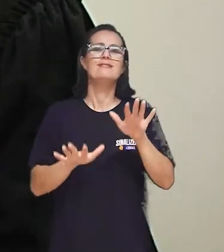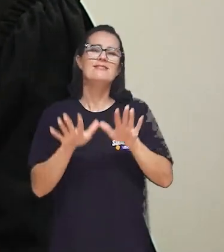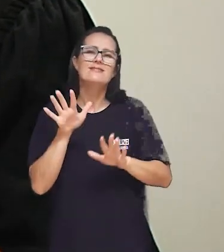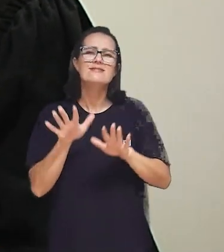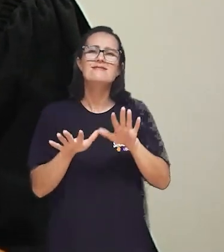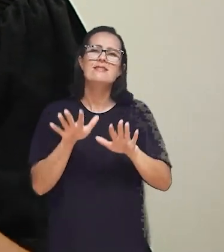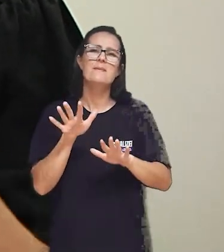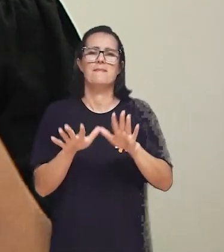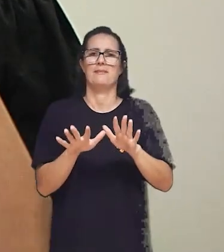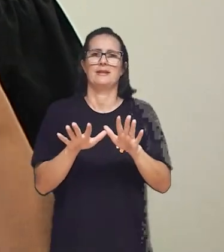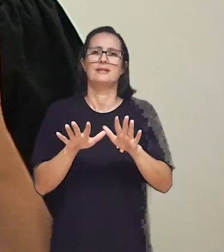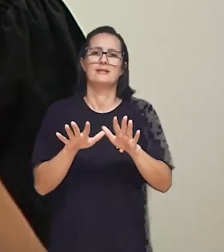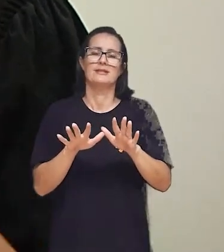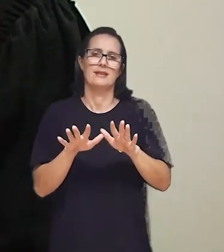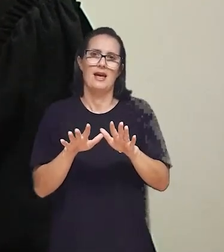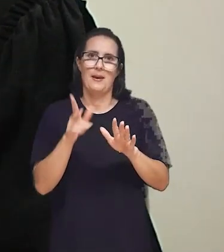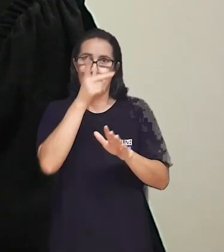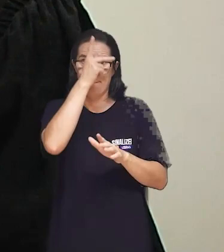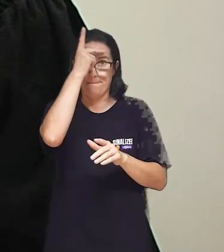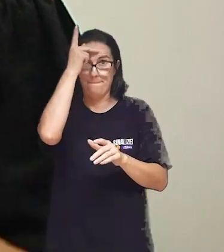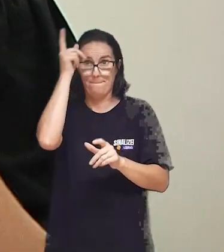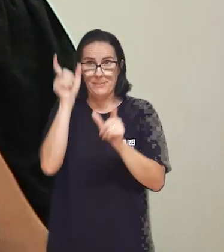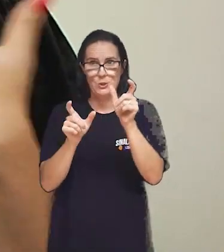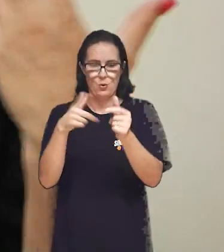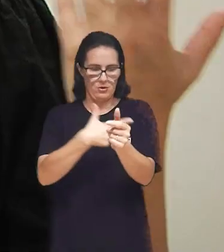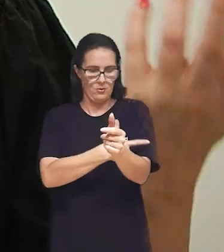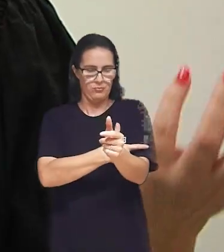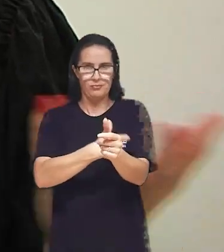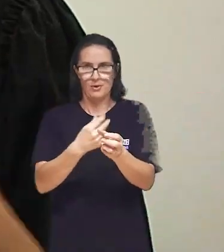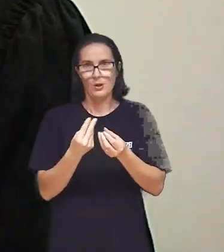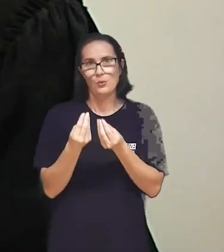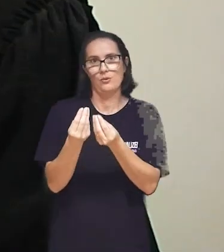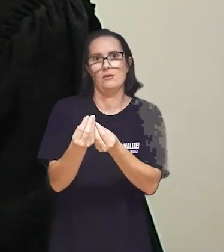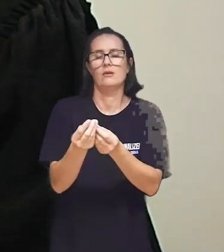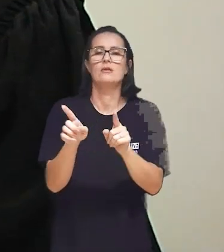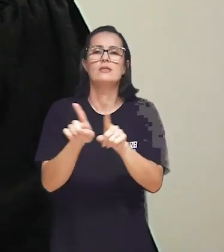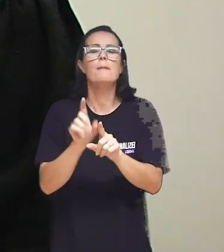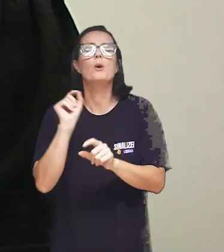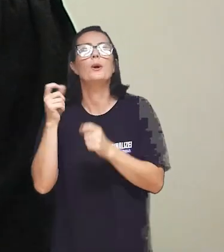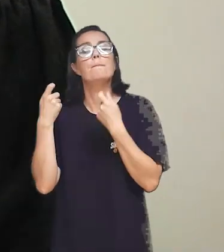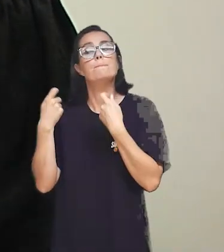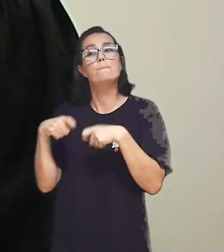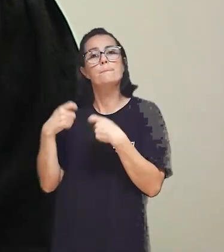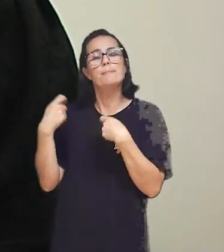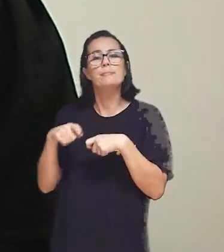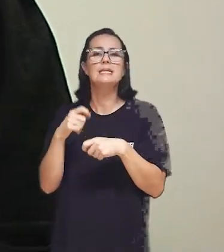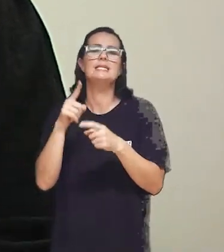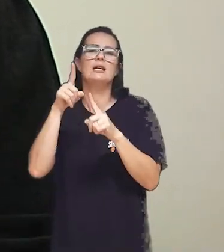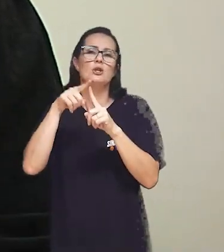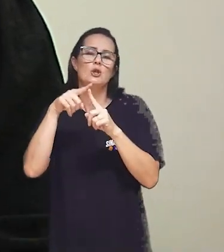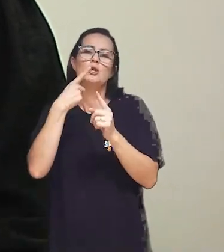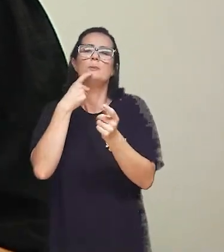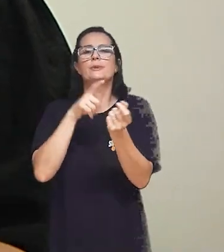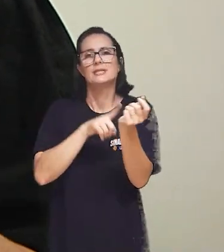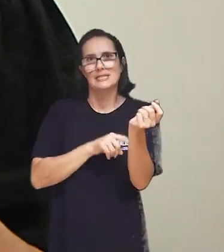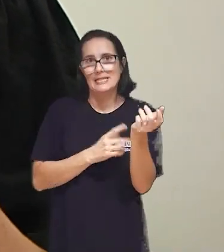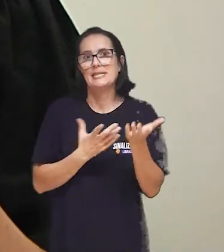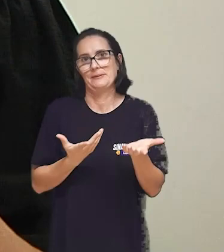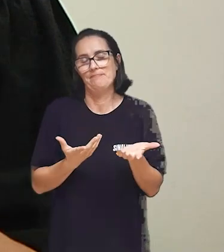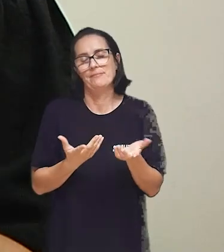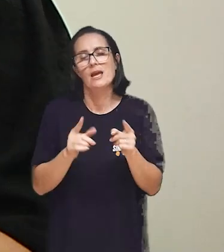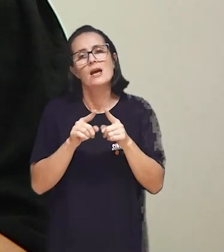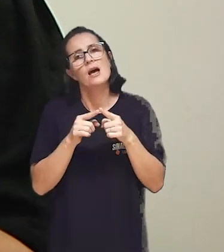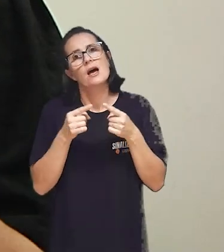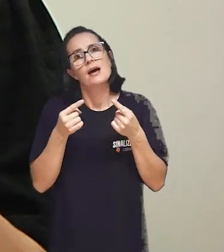isso depende muito tanto da doação de sangue quanto da demanda por sangue, né? Mas